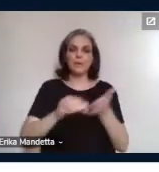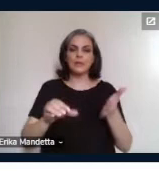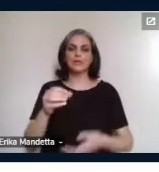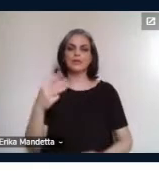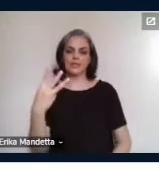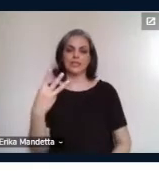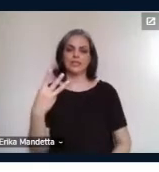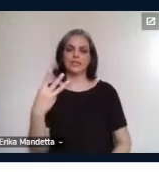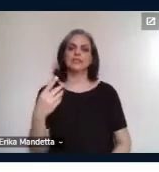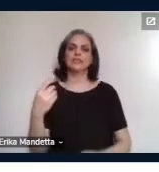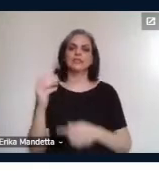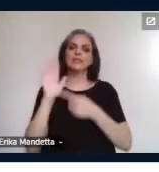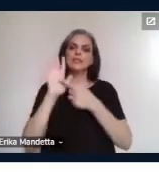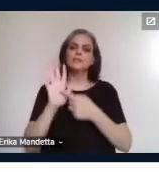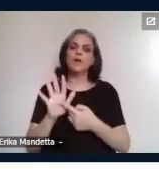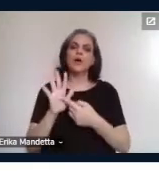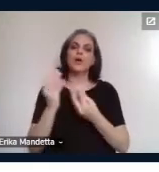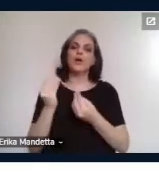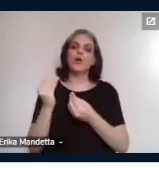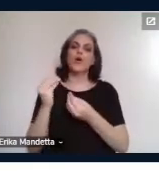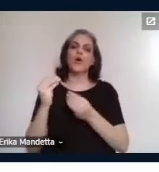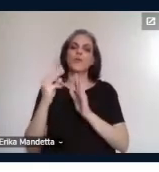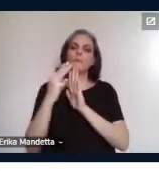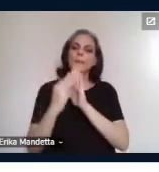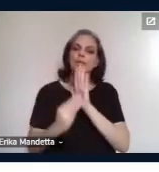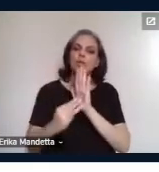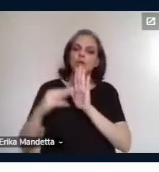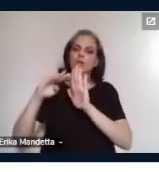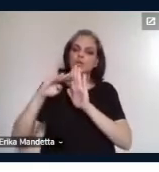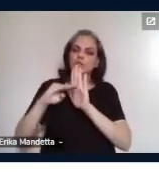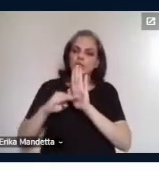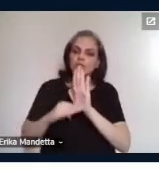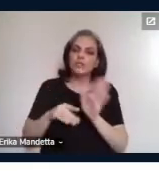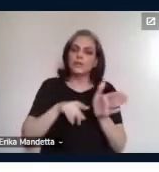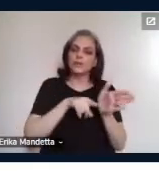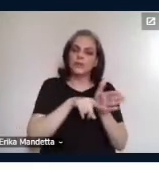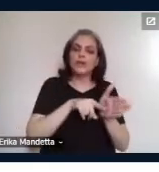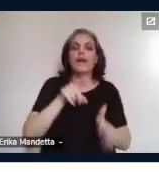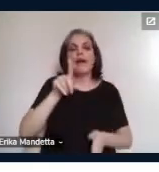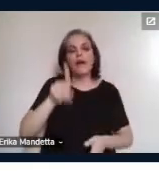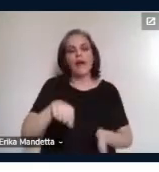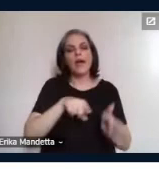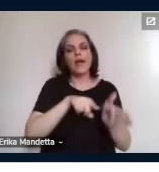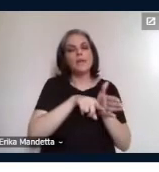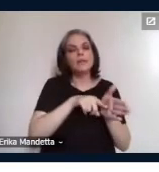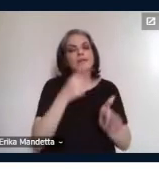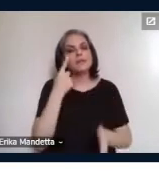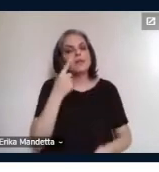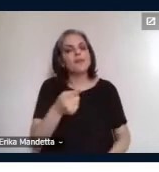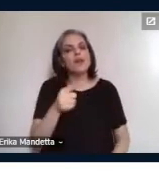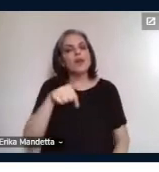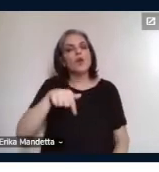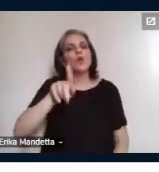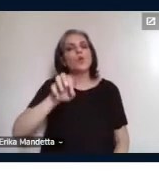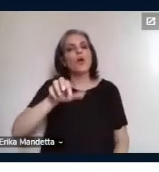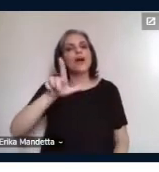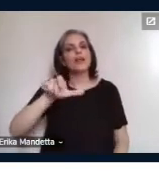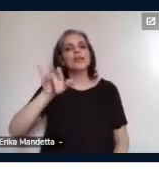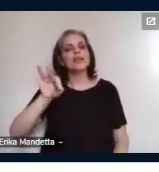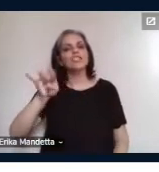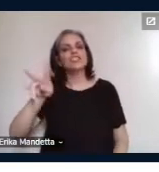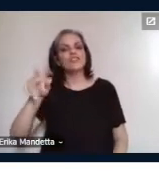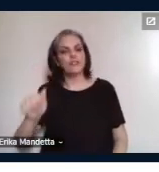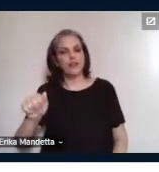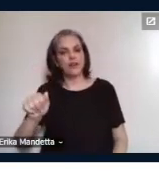apresento o percurso metodológico e o contexto da pesquisa, trata-se então de uma pesquisa qualitativa com abordagem exploratória e